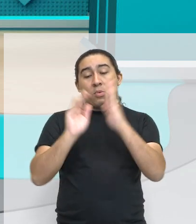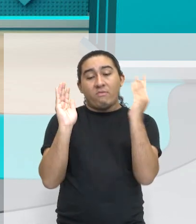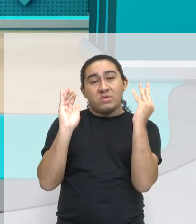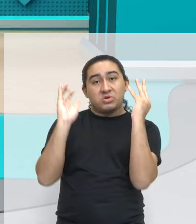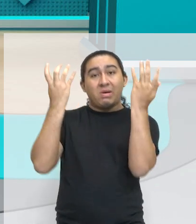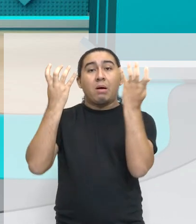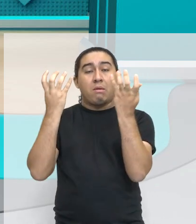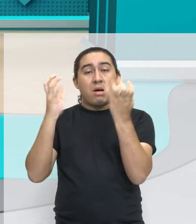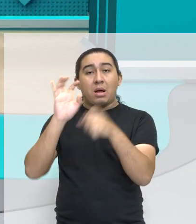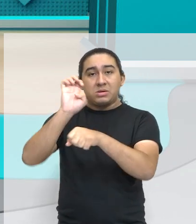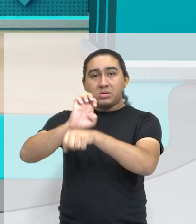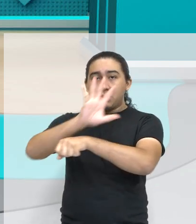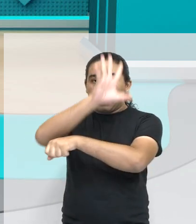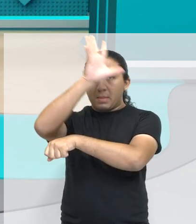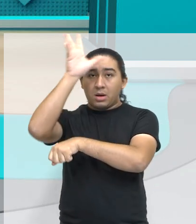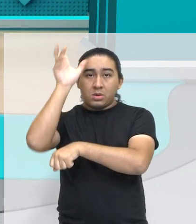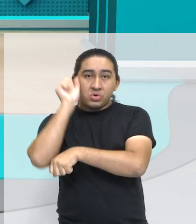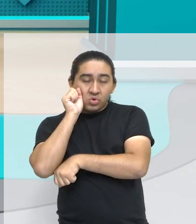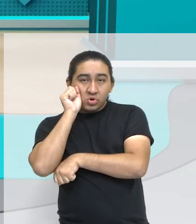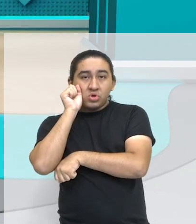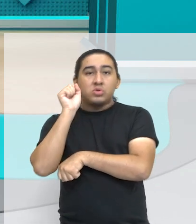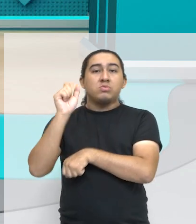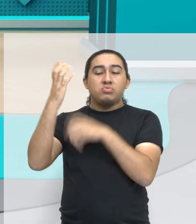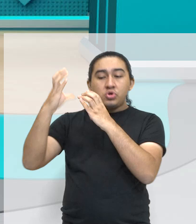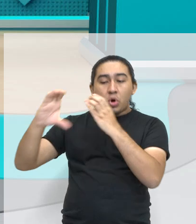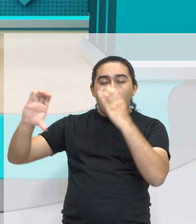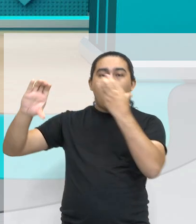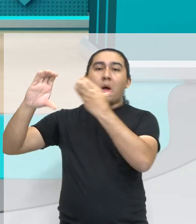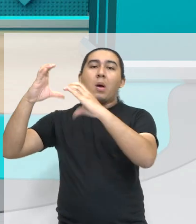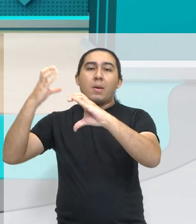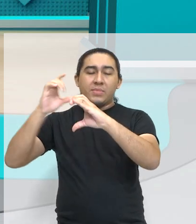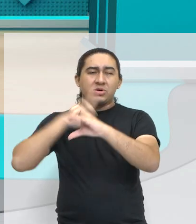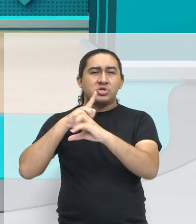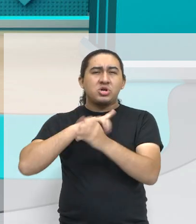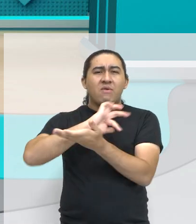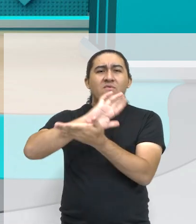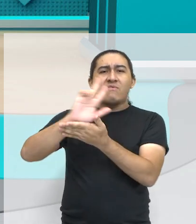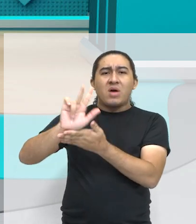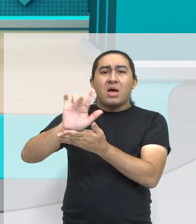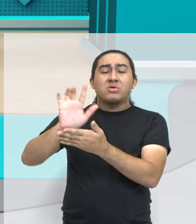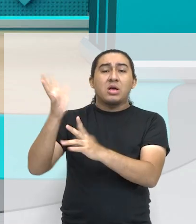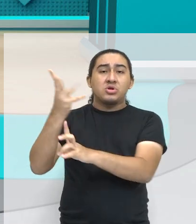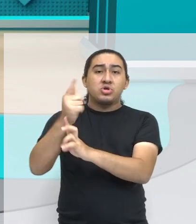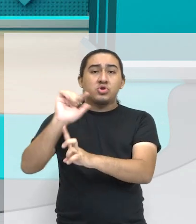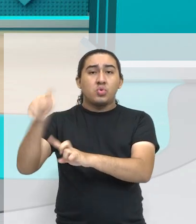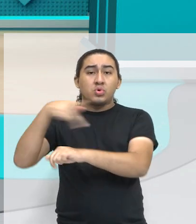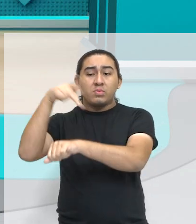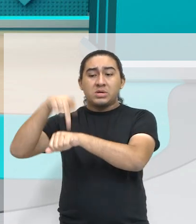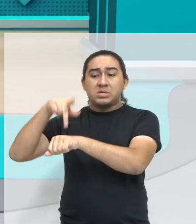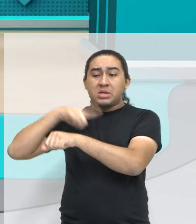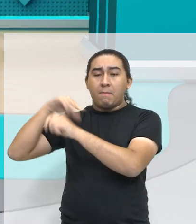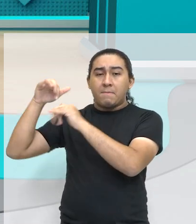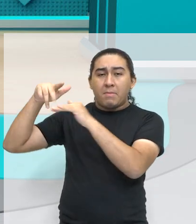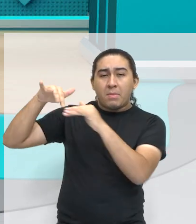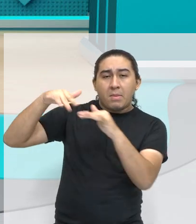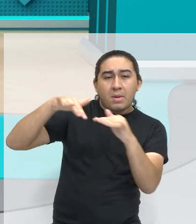Ópera, aonde vieram artistas estrangeiros e aí eles fizeram o